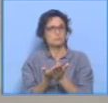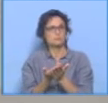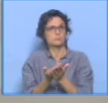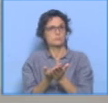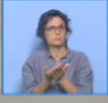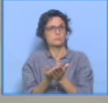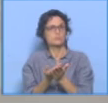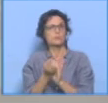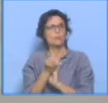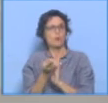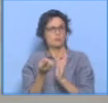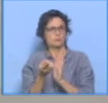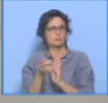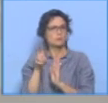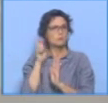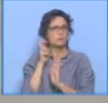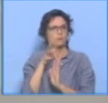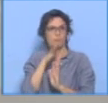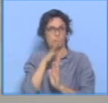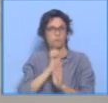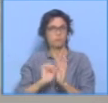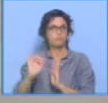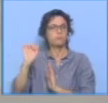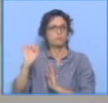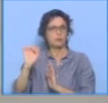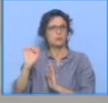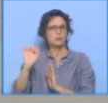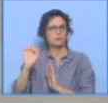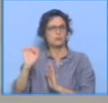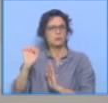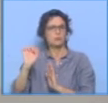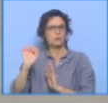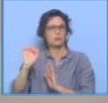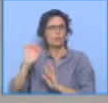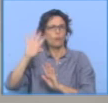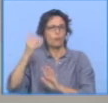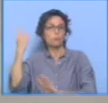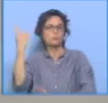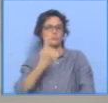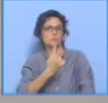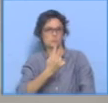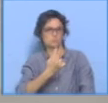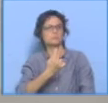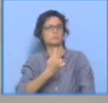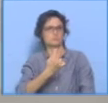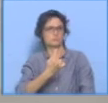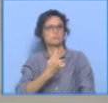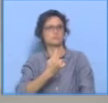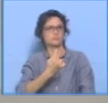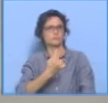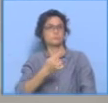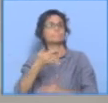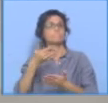escuta da palavra de Deus enquanto mandamentos. De facto,